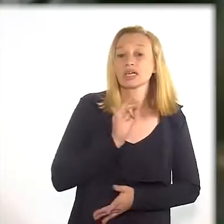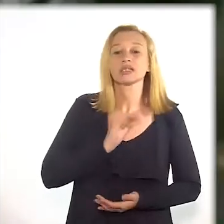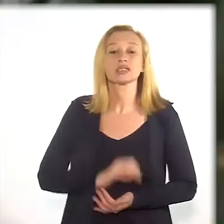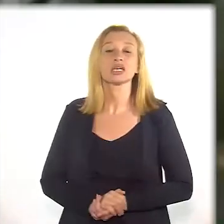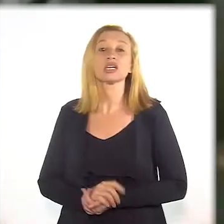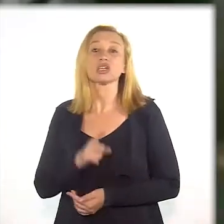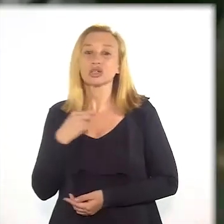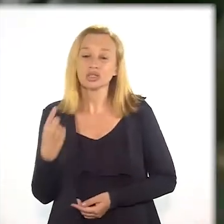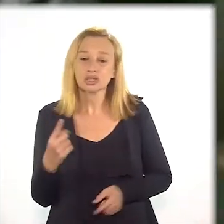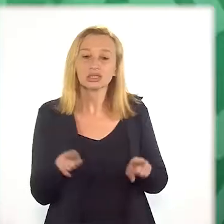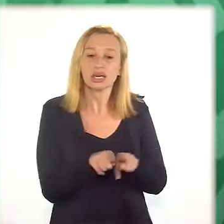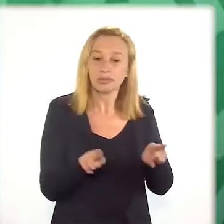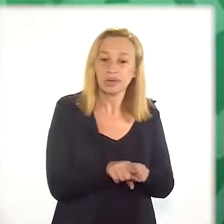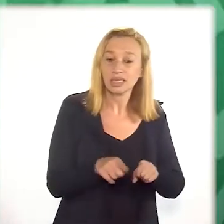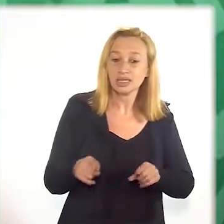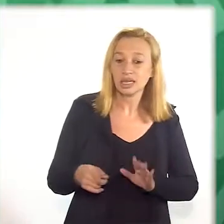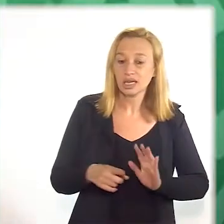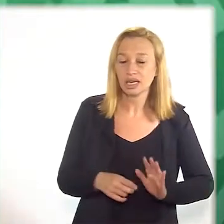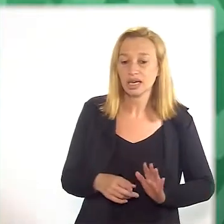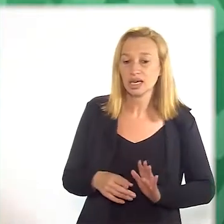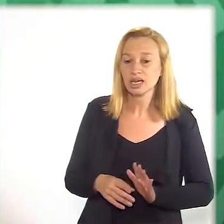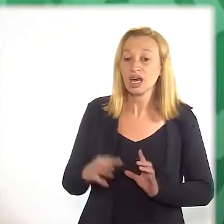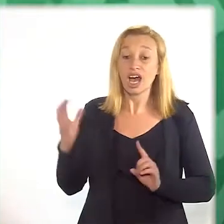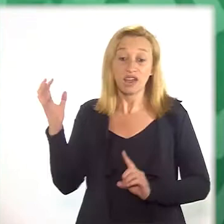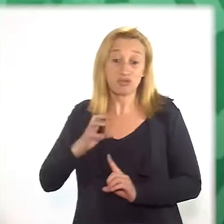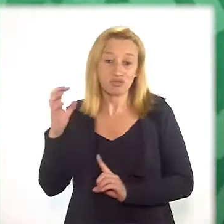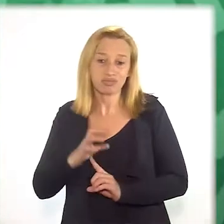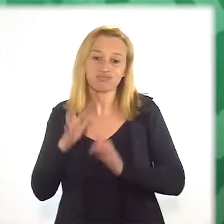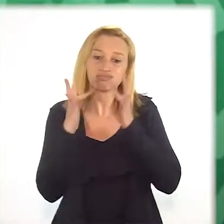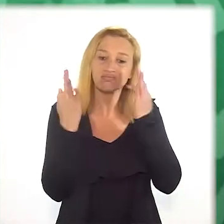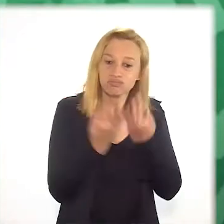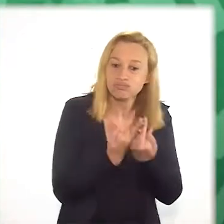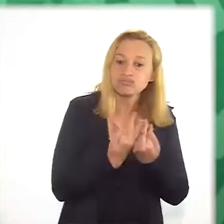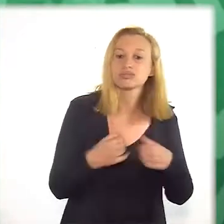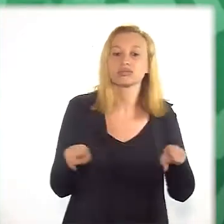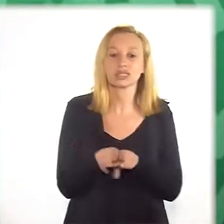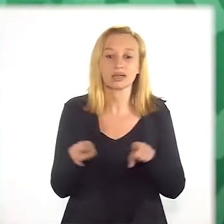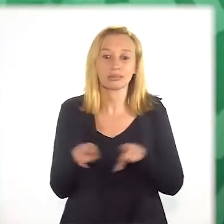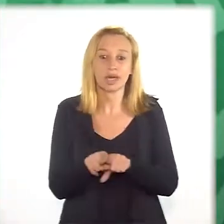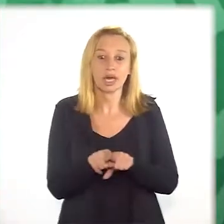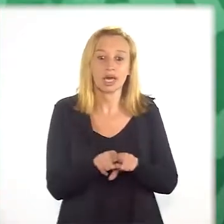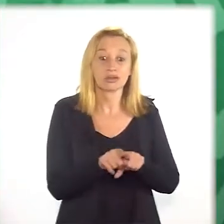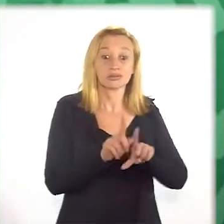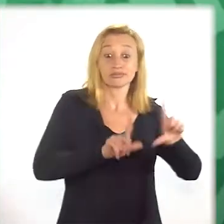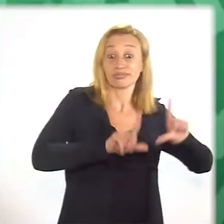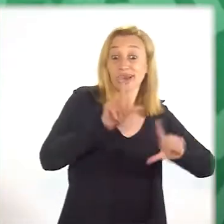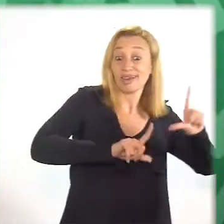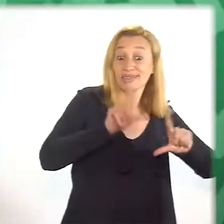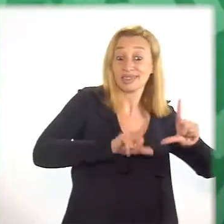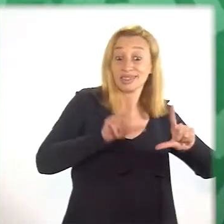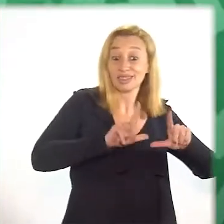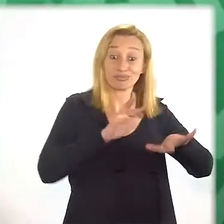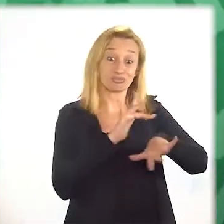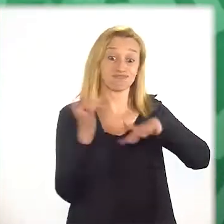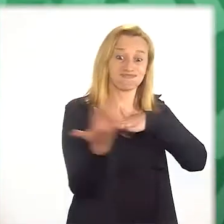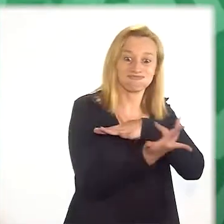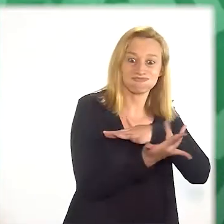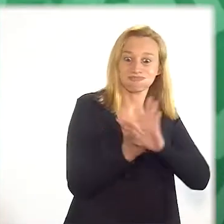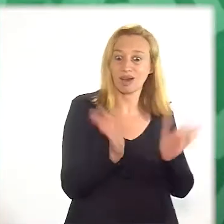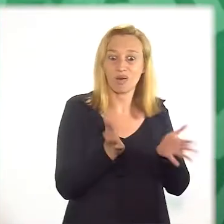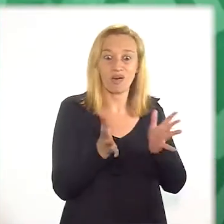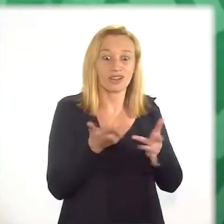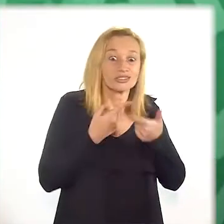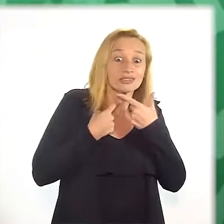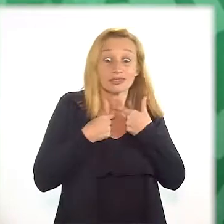em si. A gente tem aí também a participação e influência da família, né? As propagandas nos meios digitais, principalmente